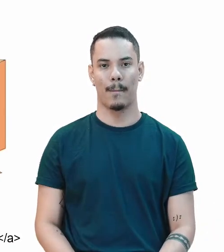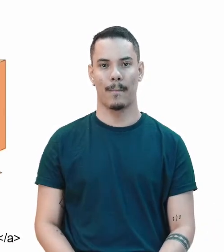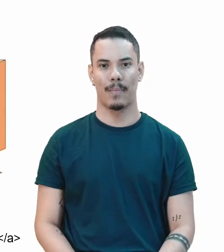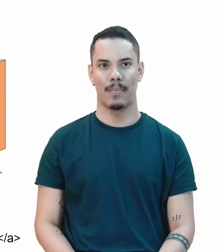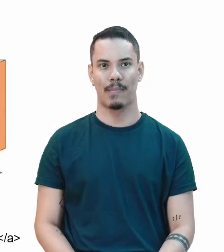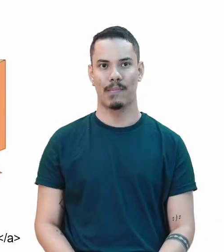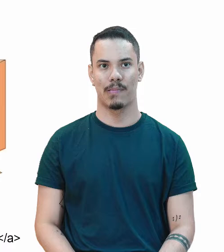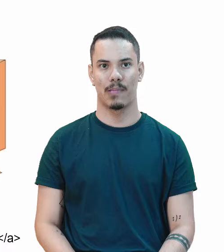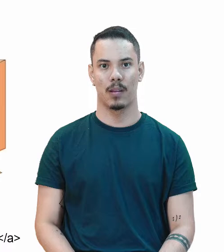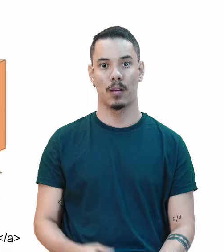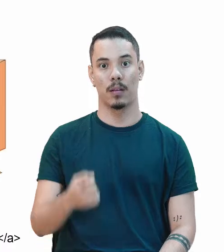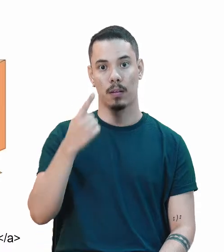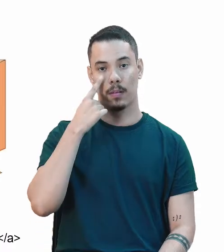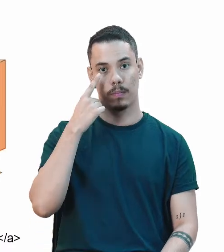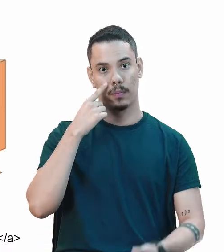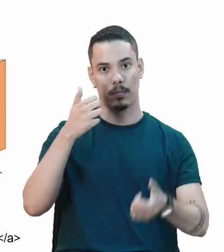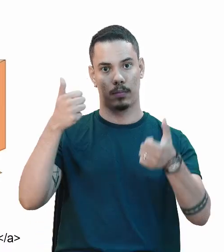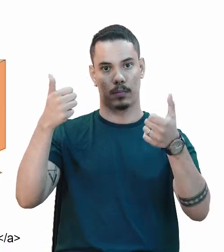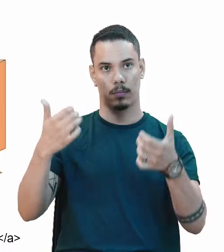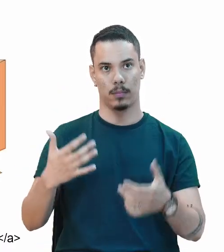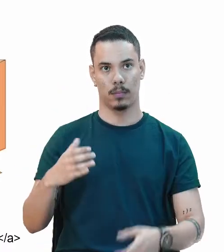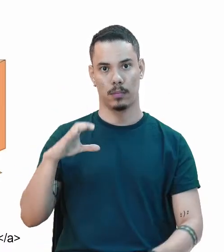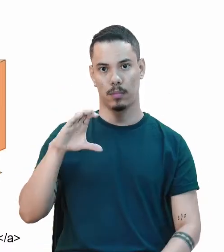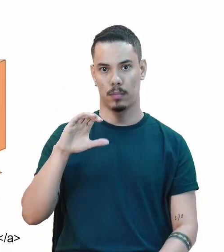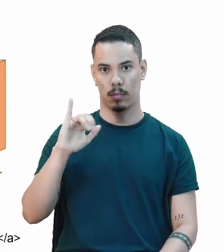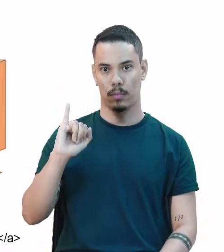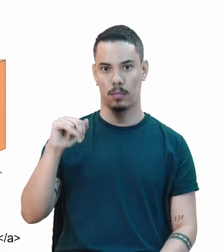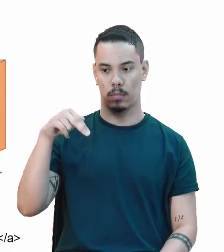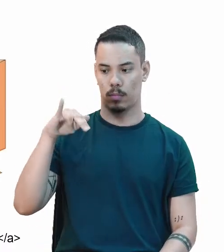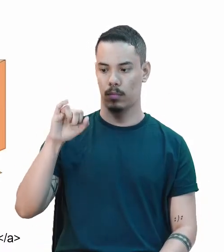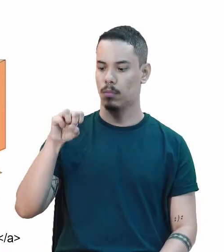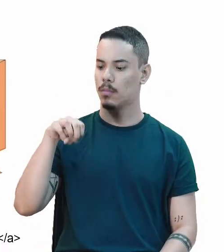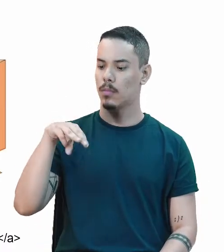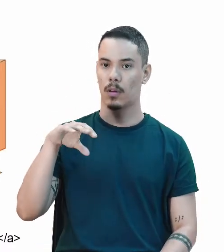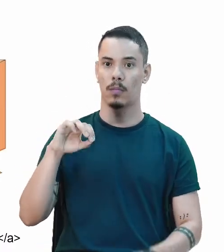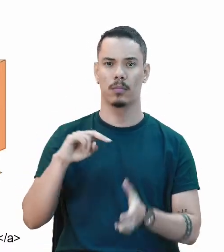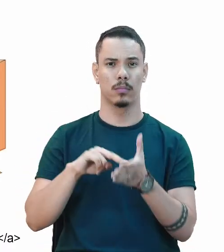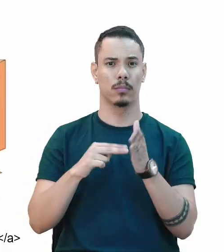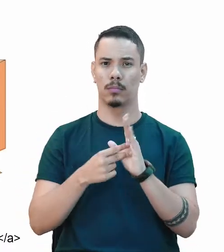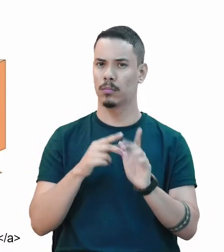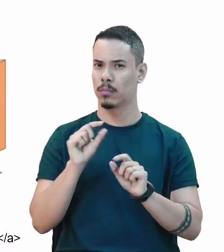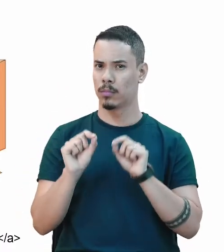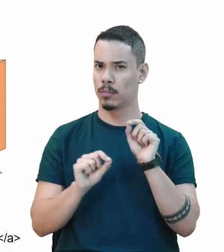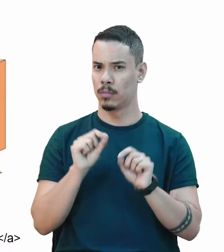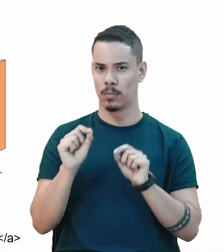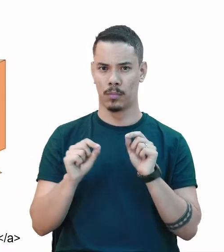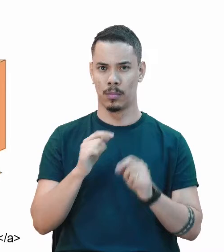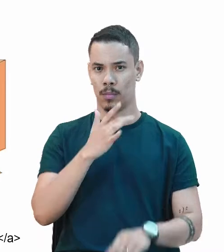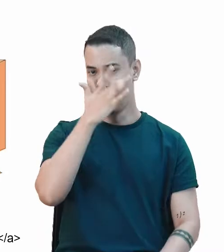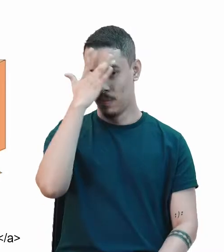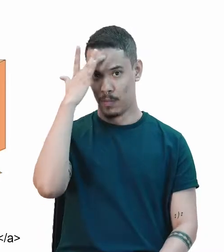Vamos agora ver sobre o cinismo. O que é o cinismo? Os cínicos.